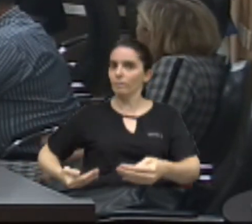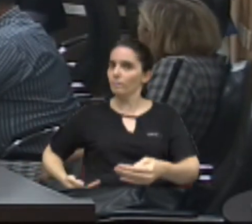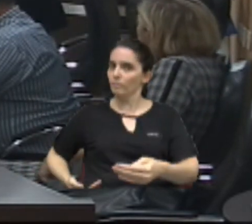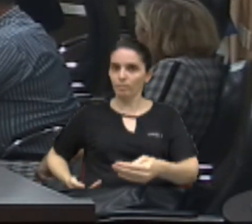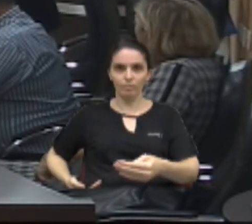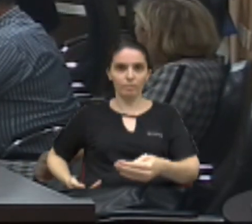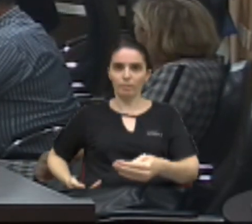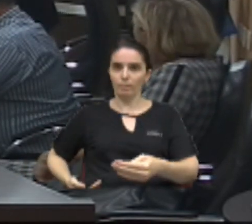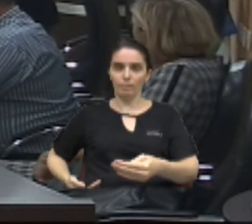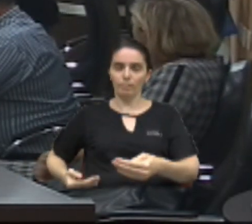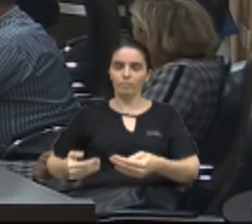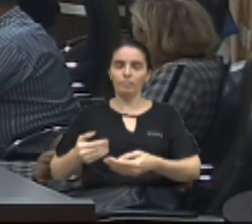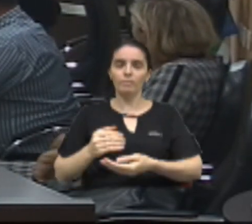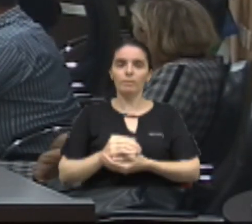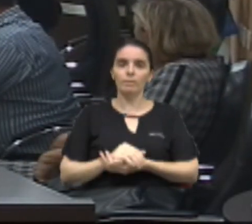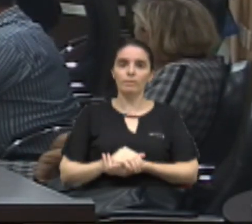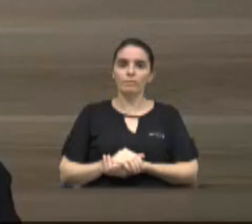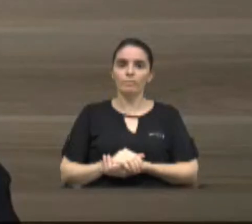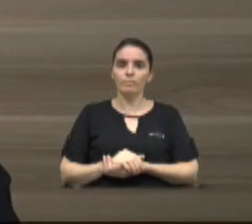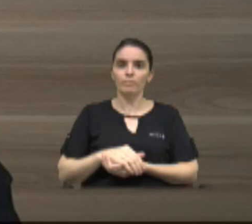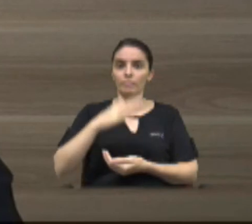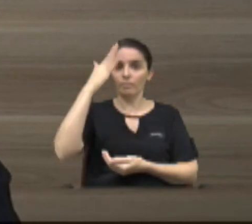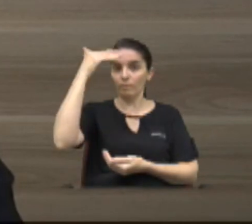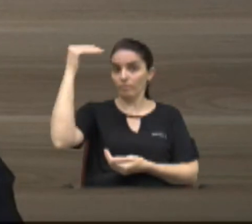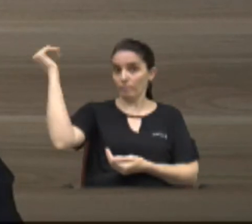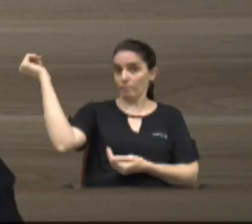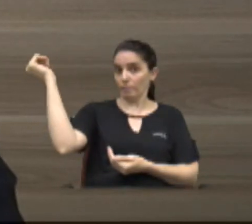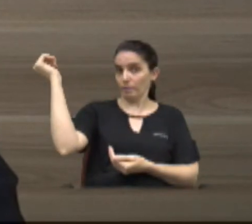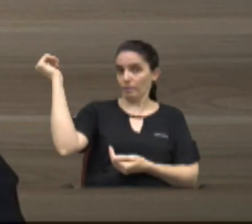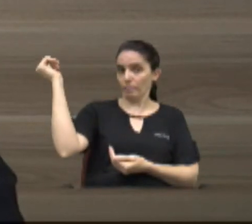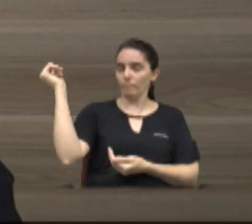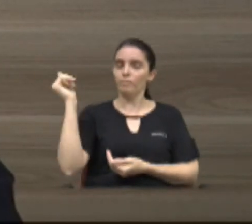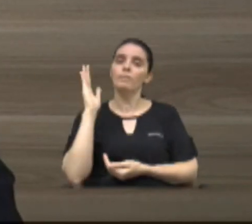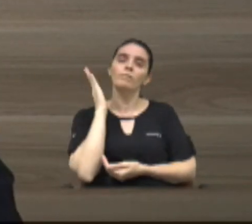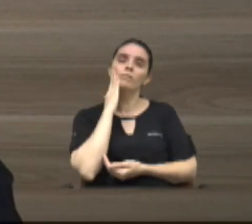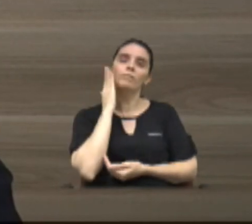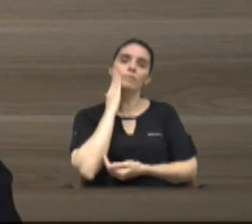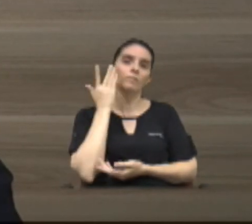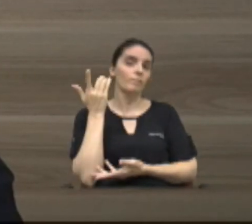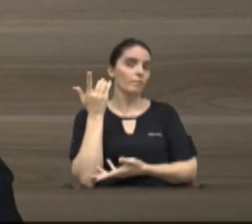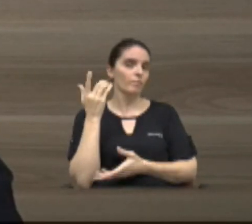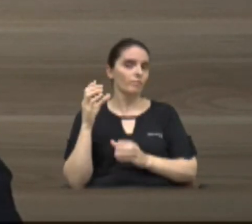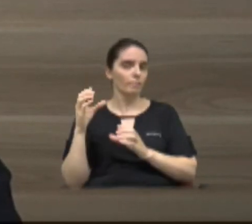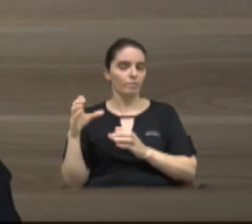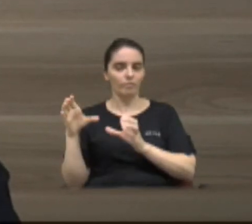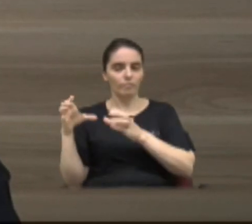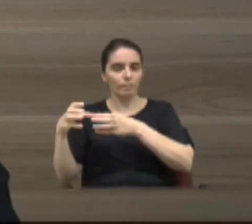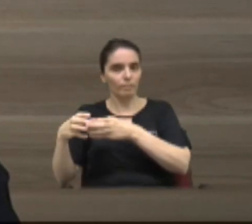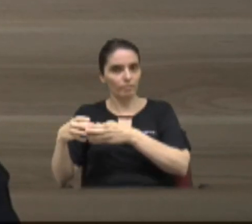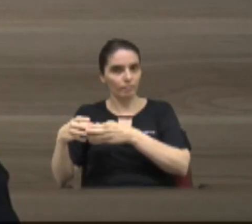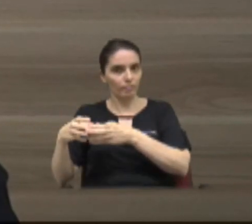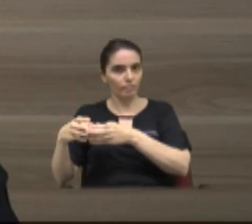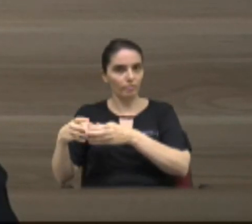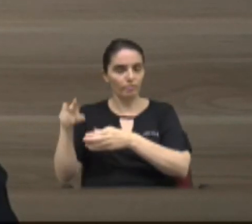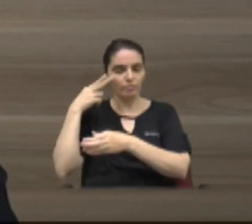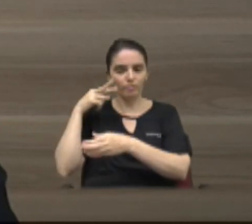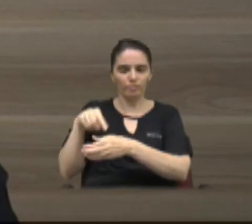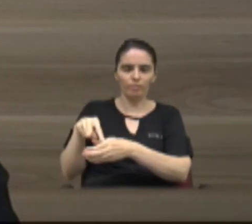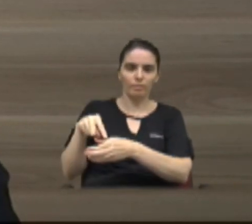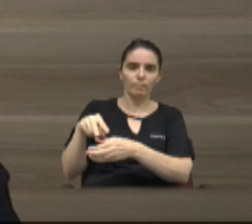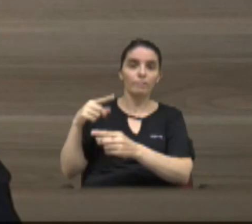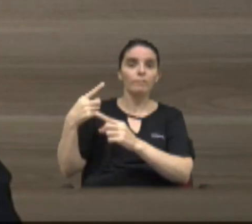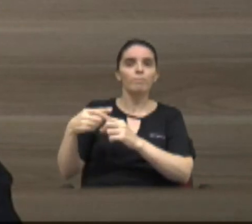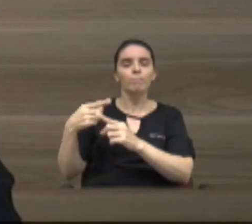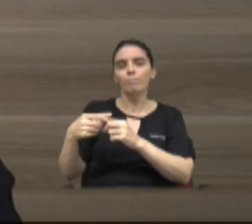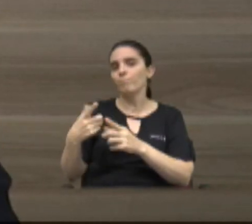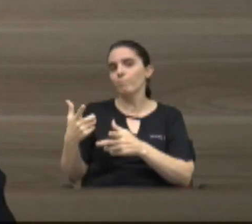que, infelizmente, talvez a fama do país de malandro seja por isso. As ONGs hoje no Brasil são mal vistas por esquema de lavagem